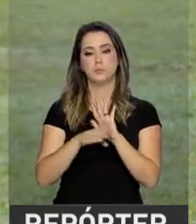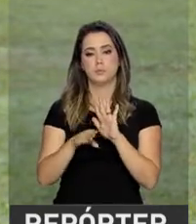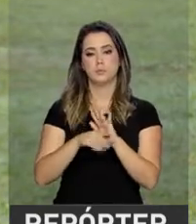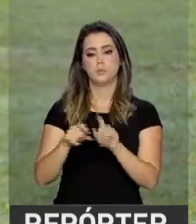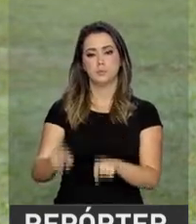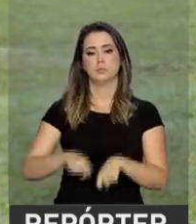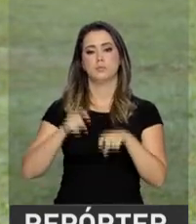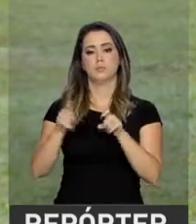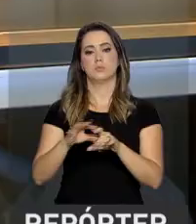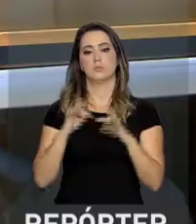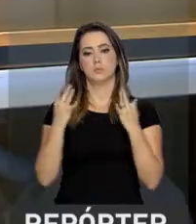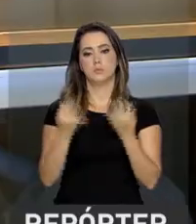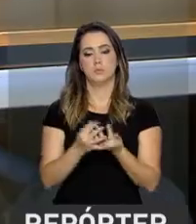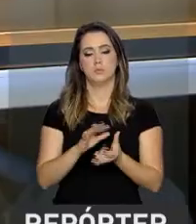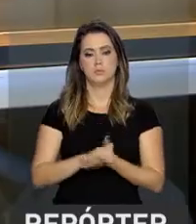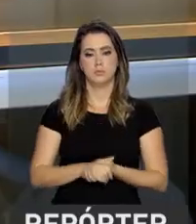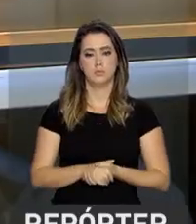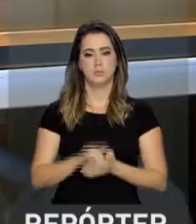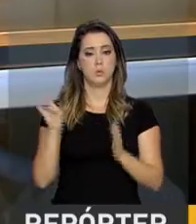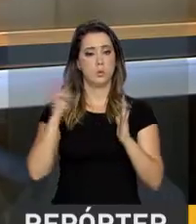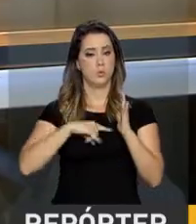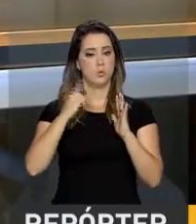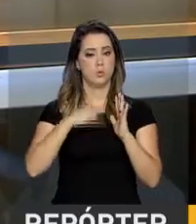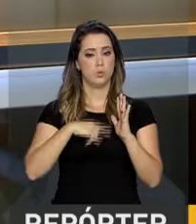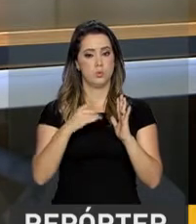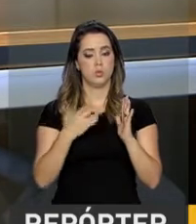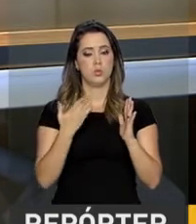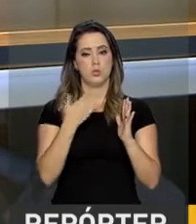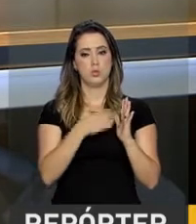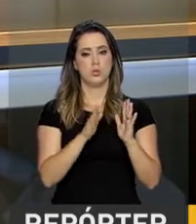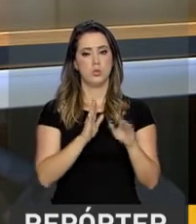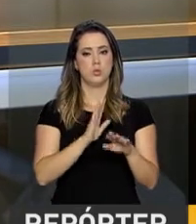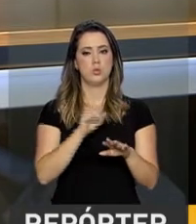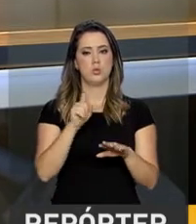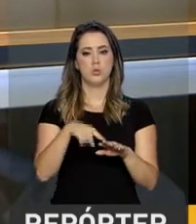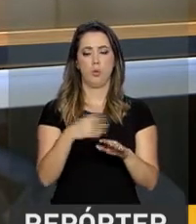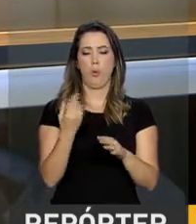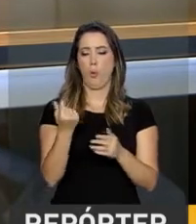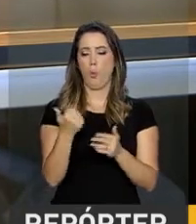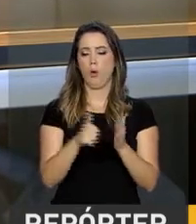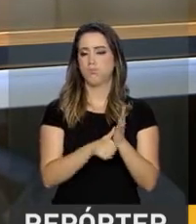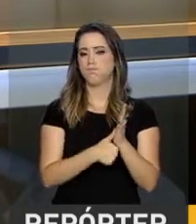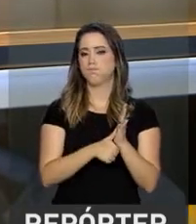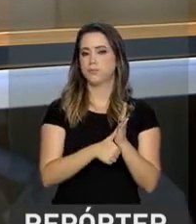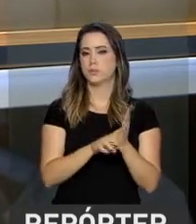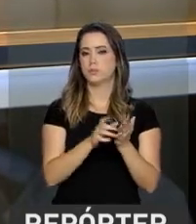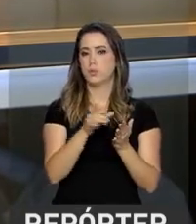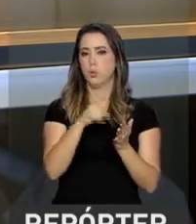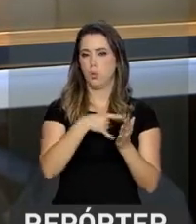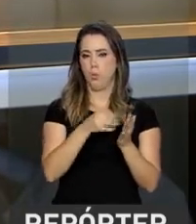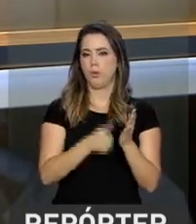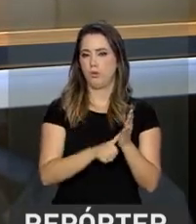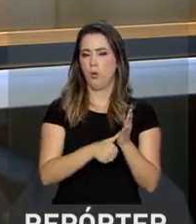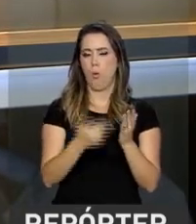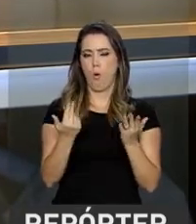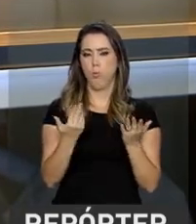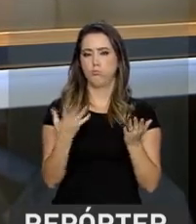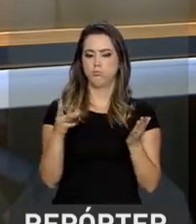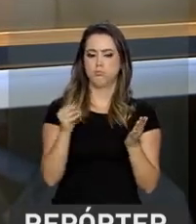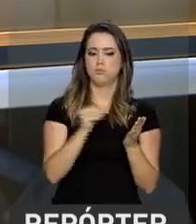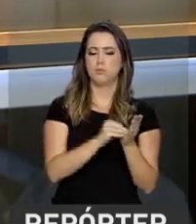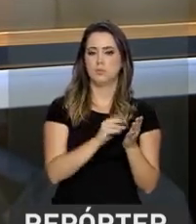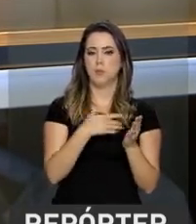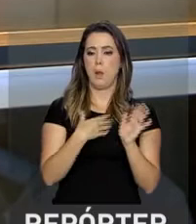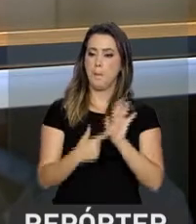a agricultura familiar o título provisório esse é um com a carteira de identidade para o assentado ele se apresenta como